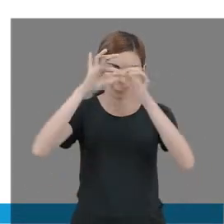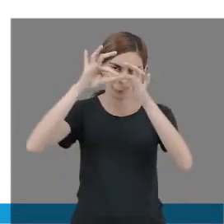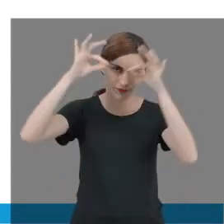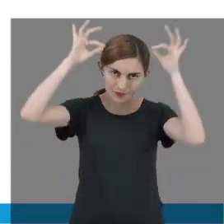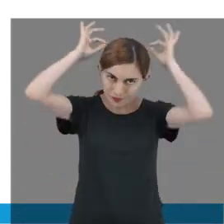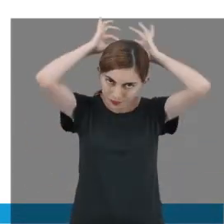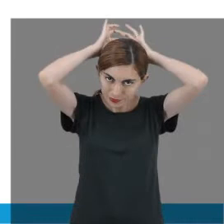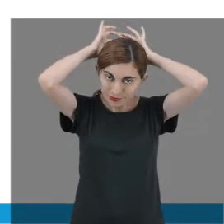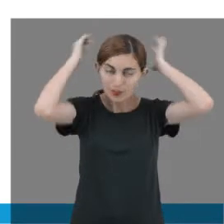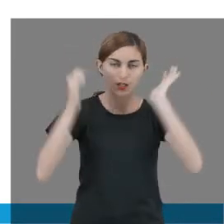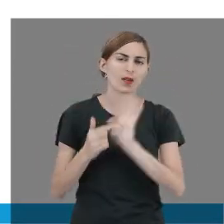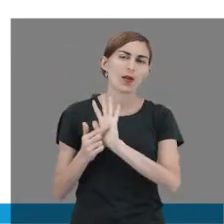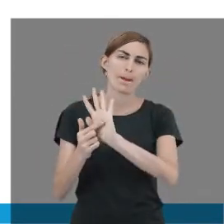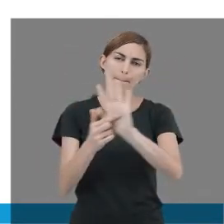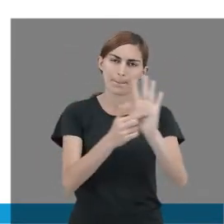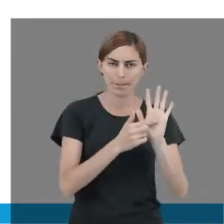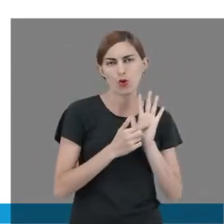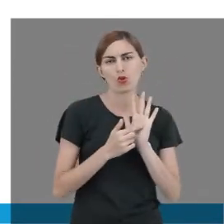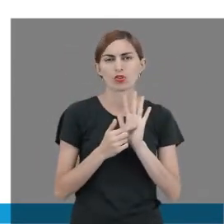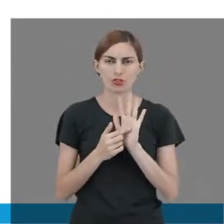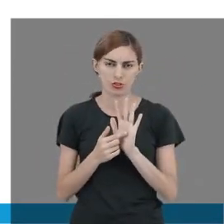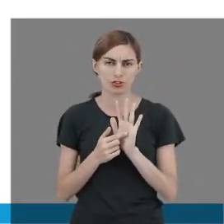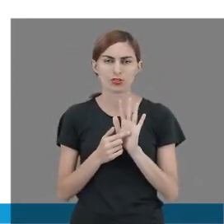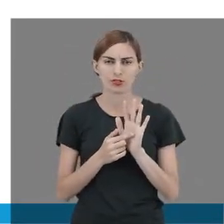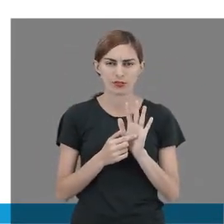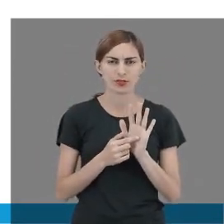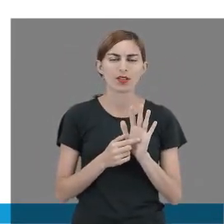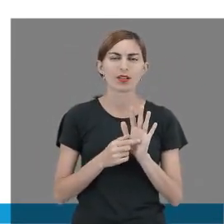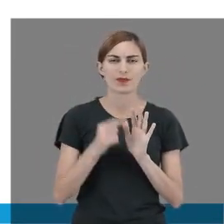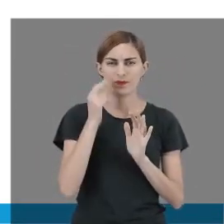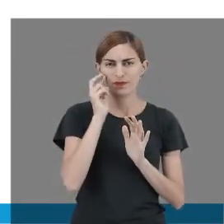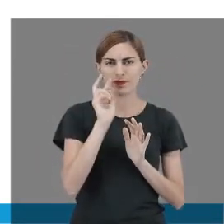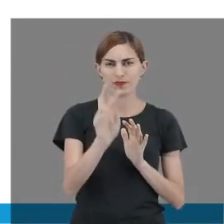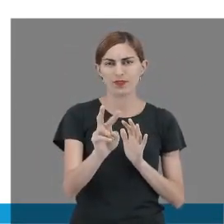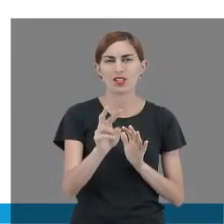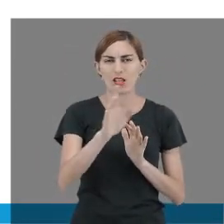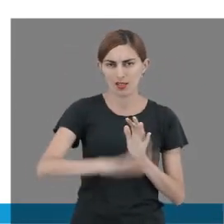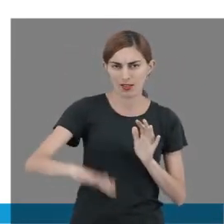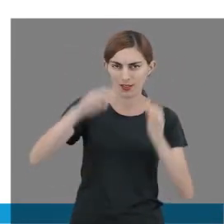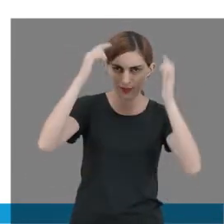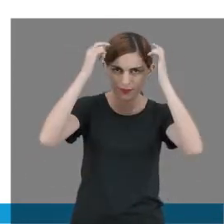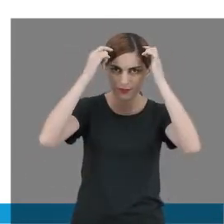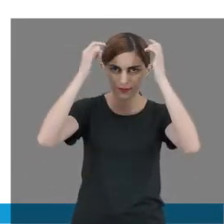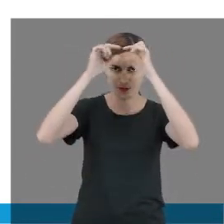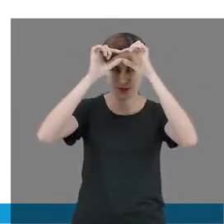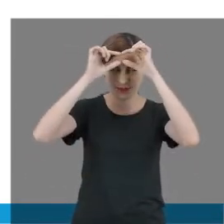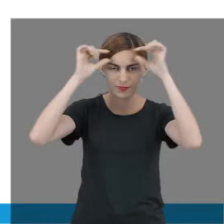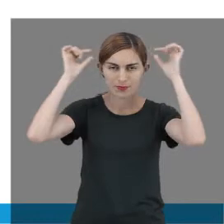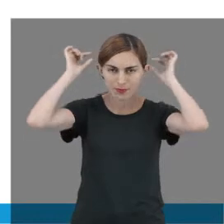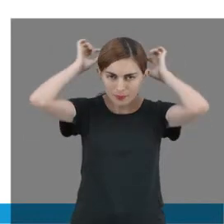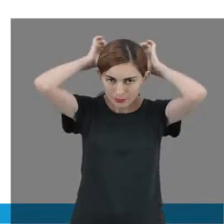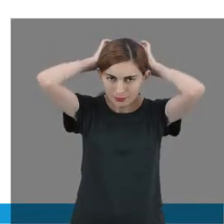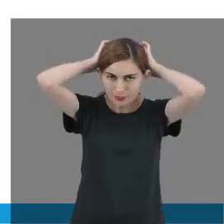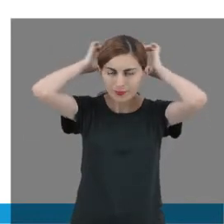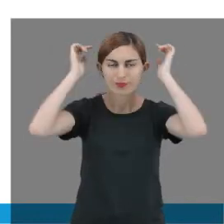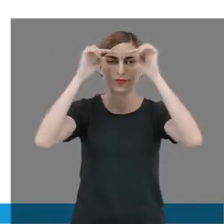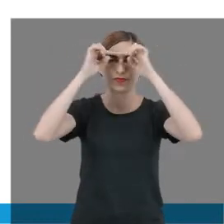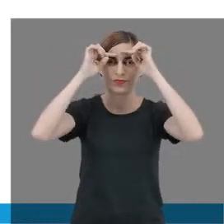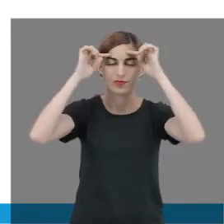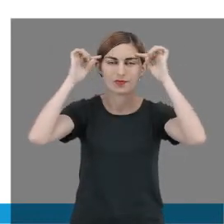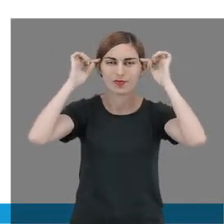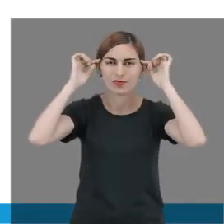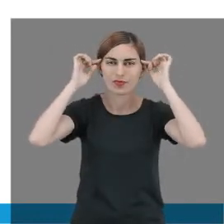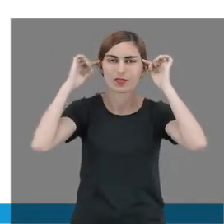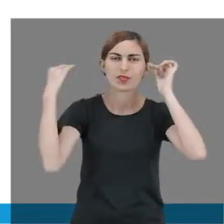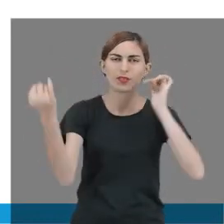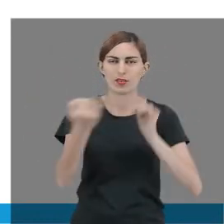mostrando exatamente, a medida tem que passar pela protuberância occipital externa e essa áreazinha aqui em cima da região dos olhos, e essa medida é